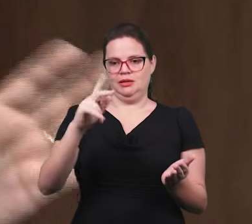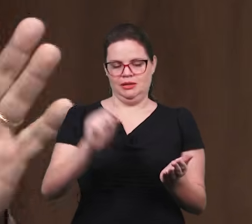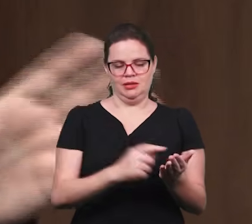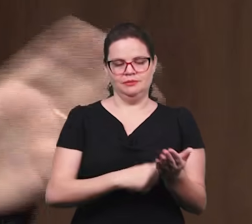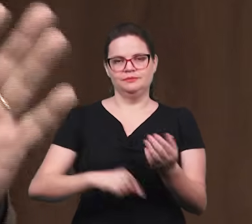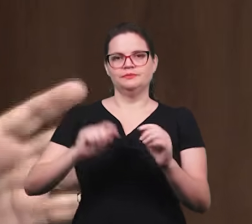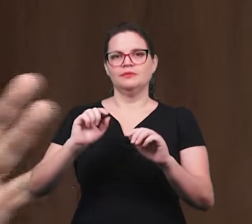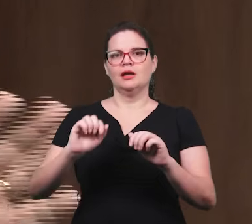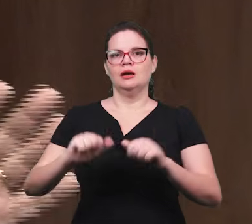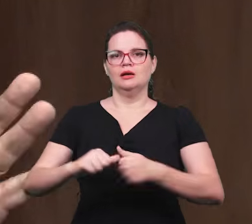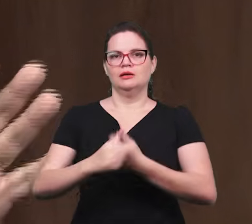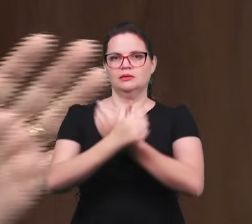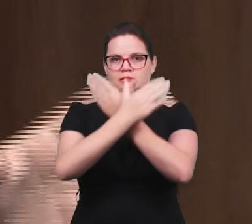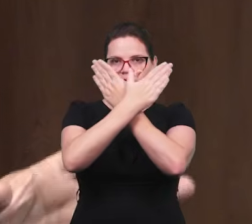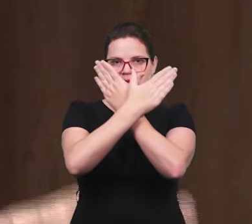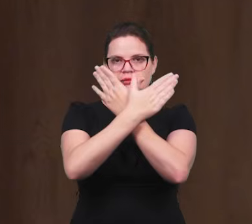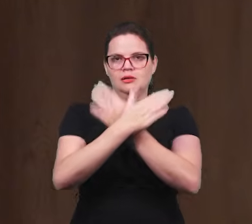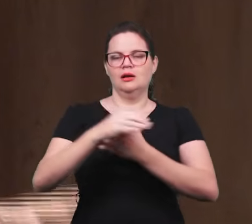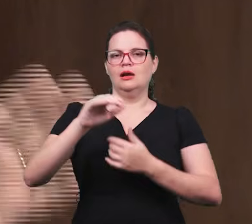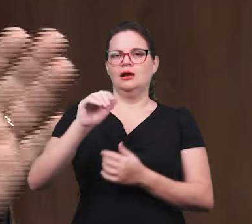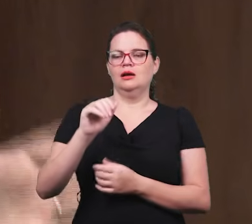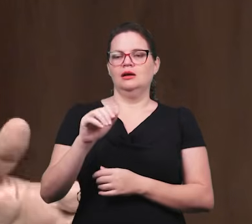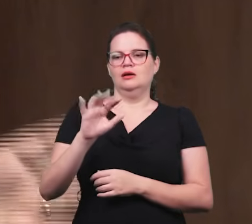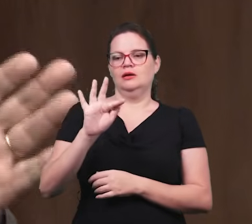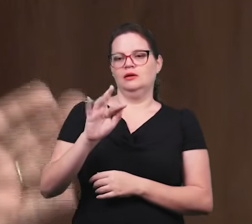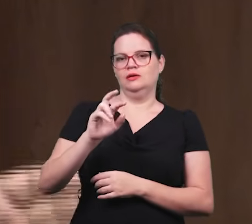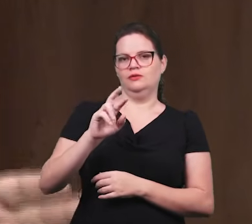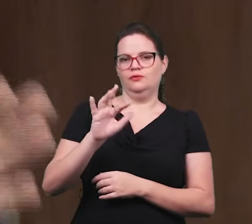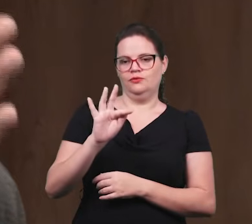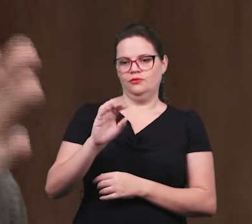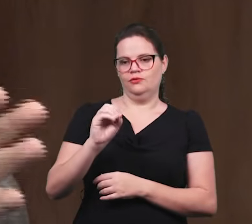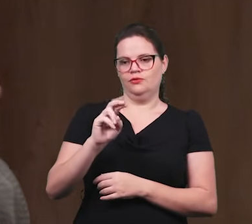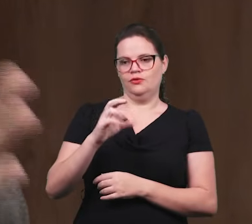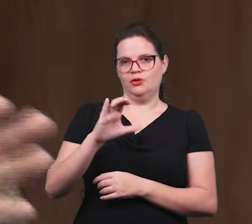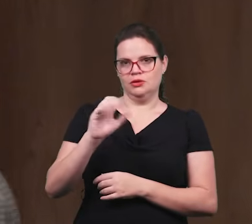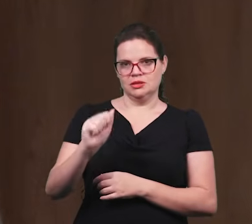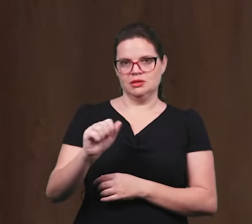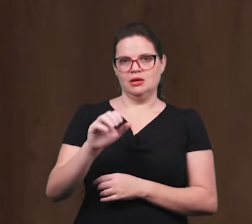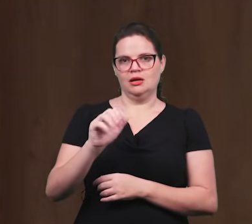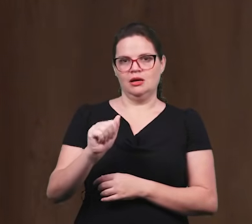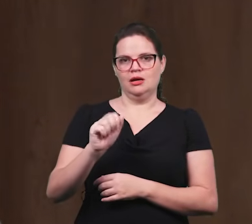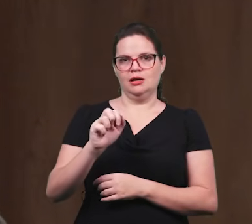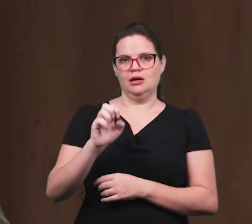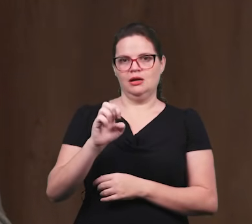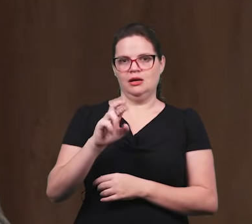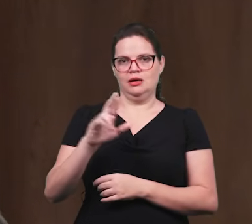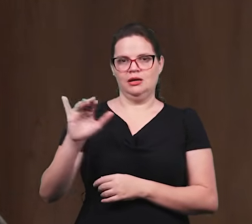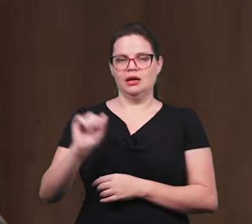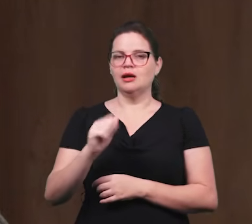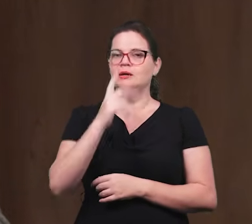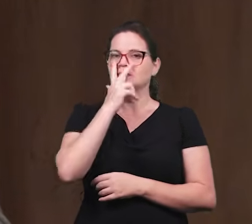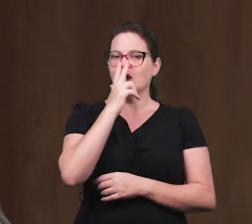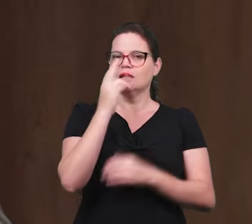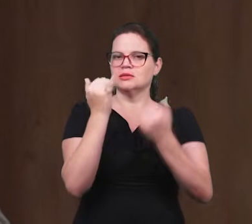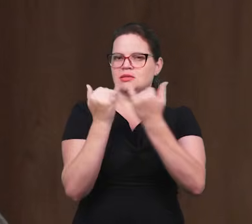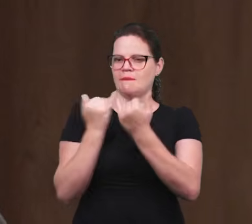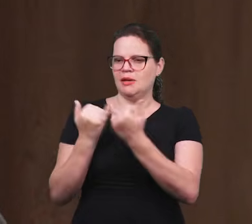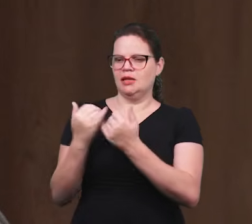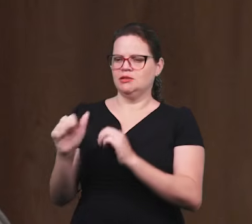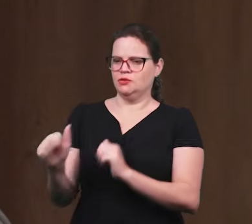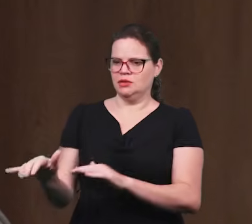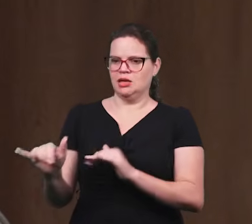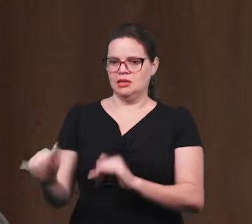aí, mas basicamente essas duas características acompanham as três forças. Então, E só